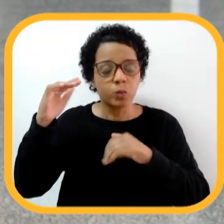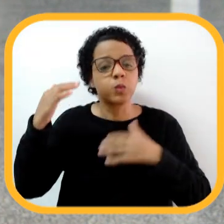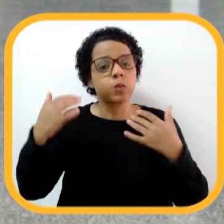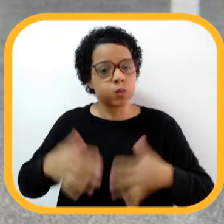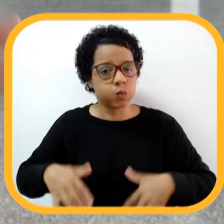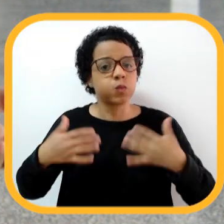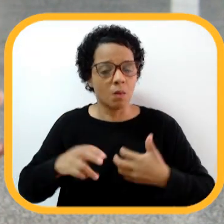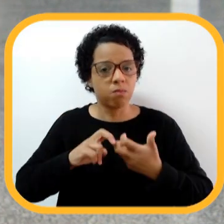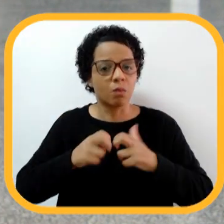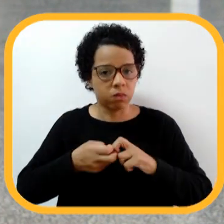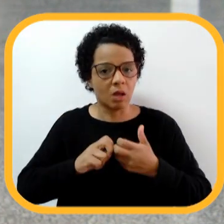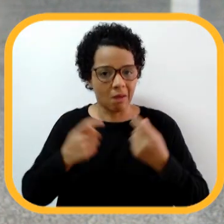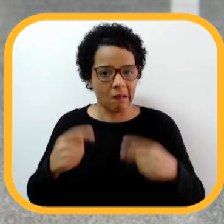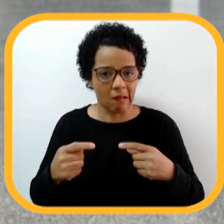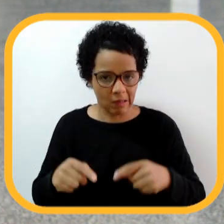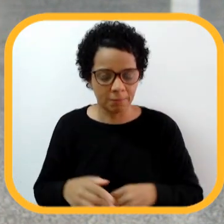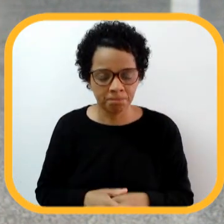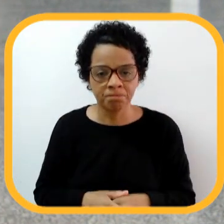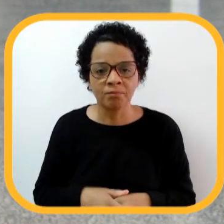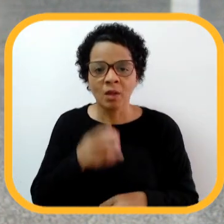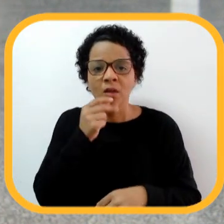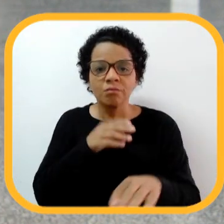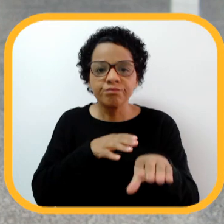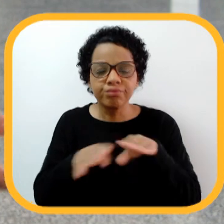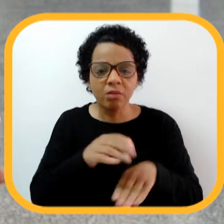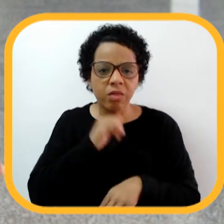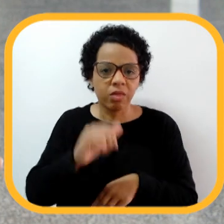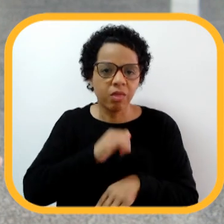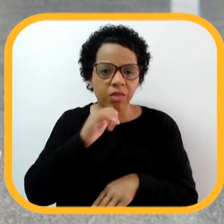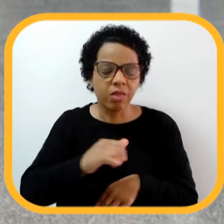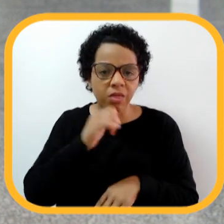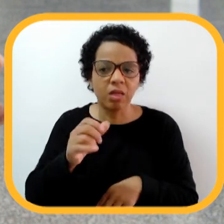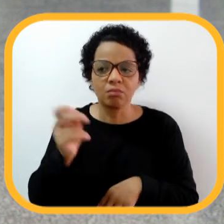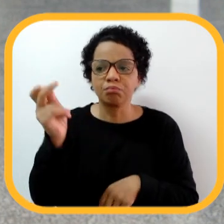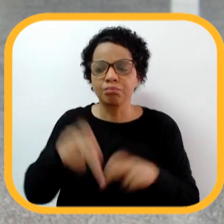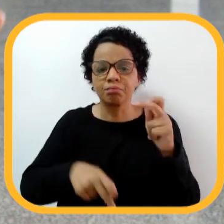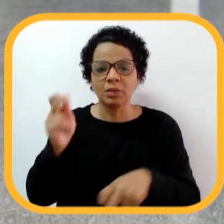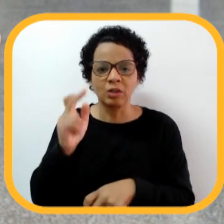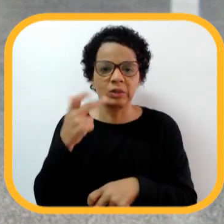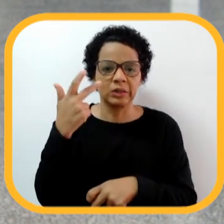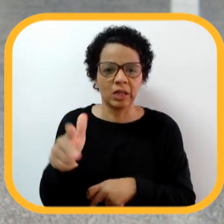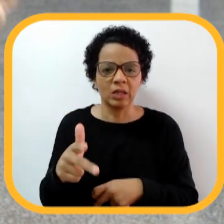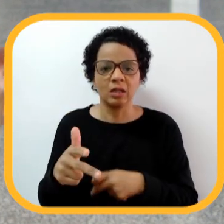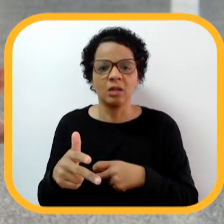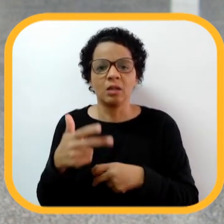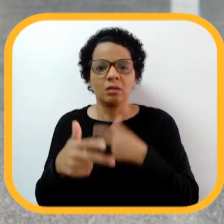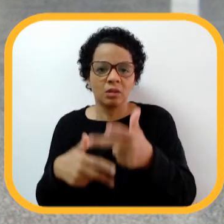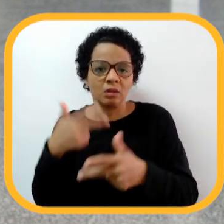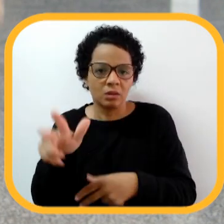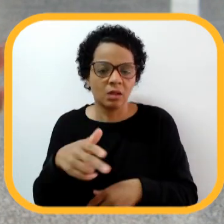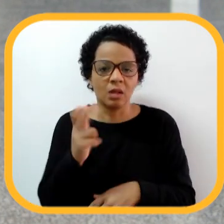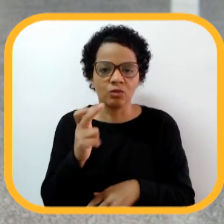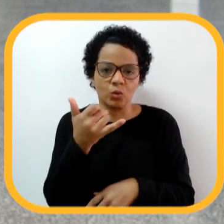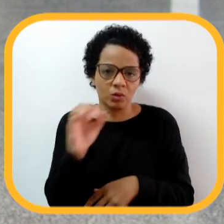alta, já iríamos ter problemas. E esses sismos são muito mais frequentes. podem ocorrer de 100 em 100 anos, ou